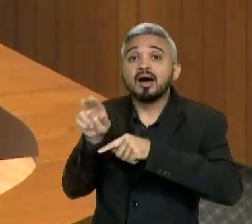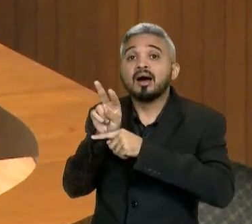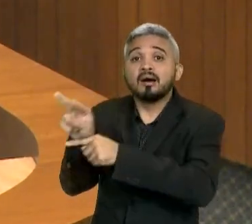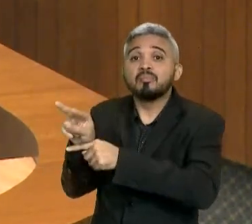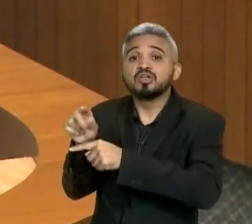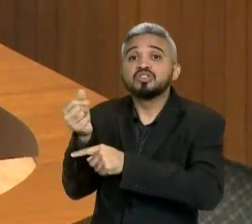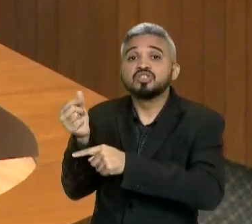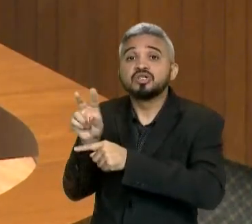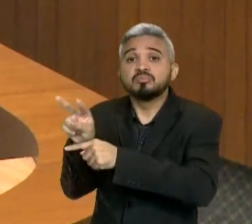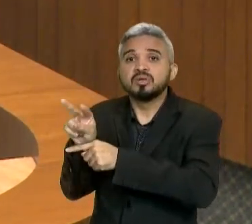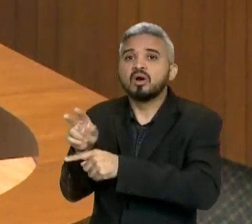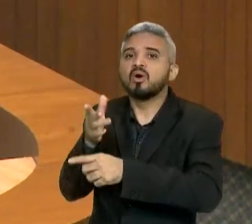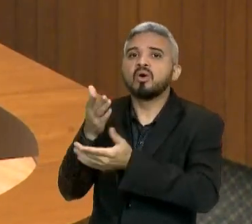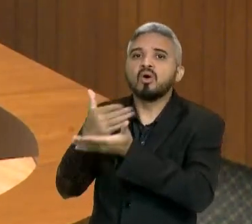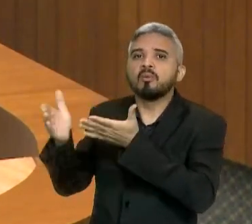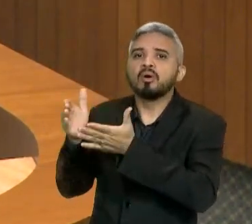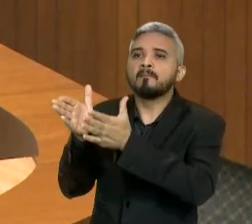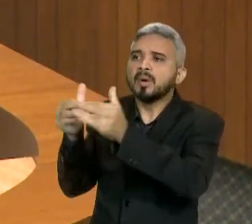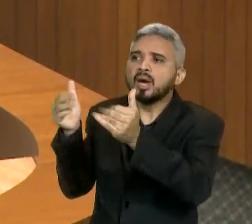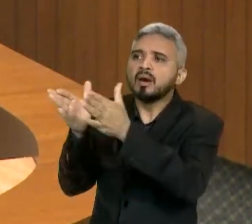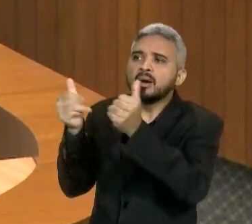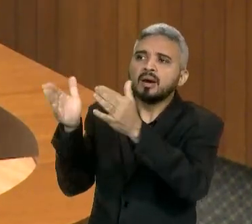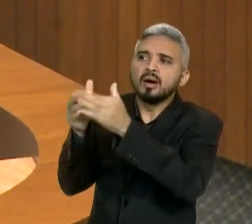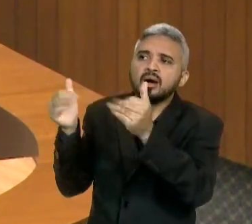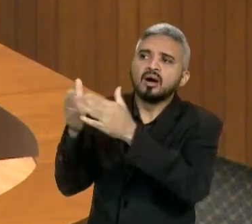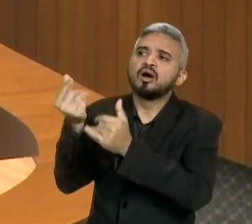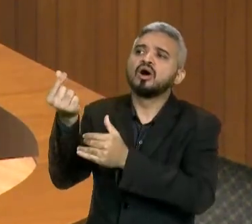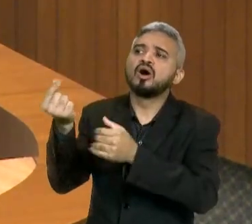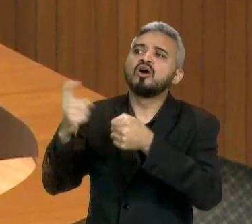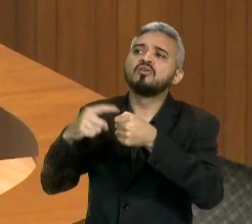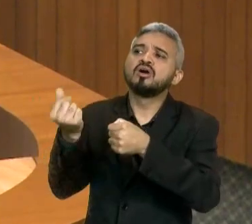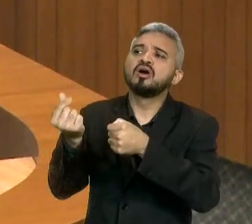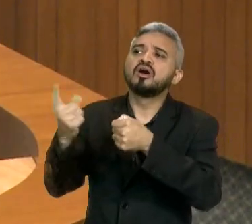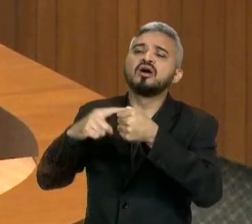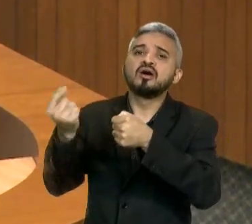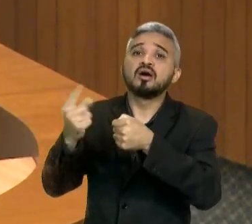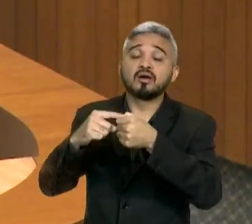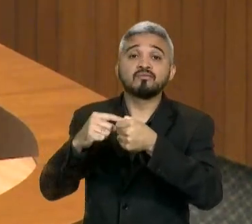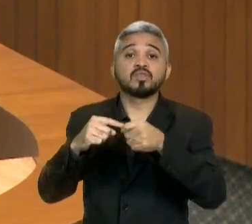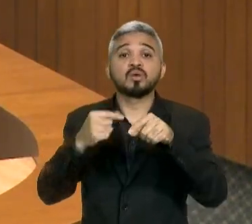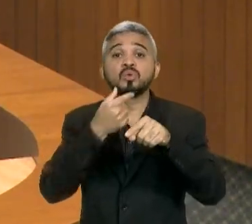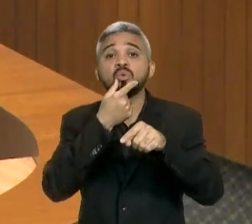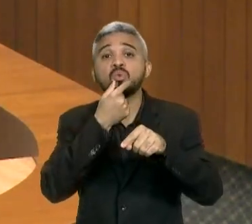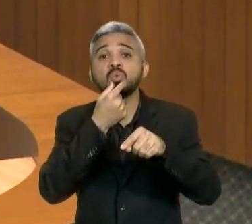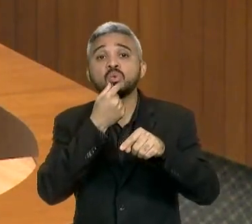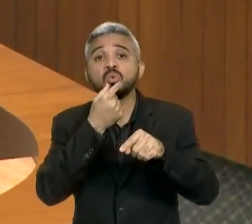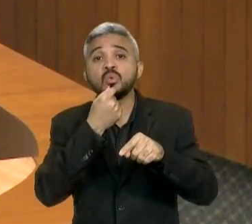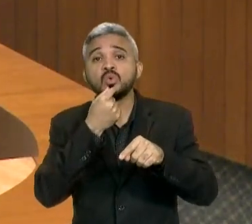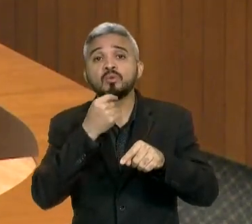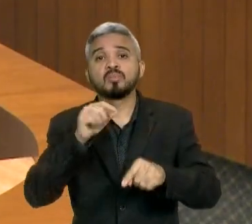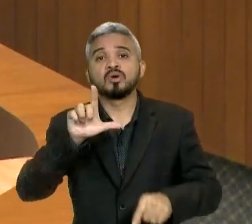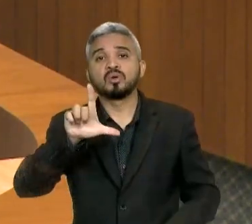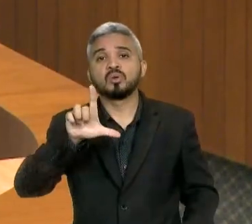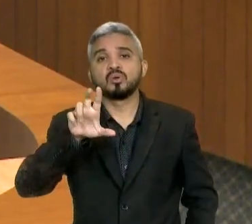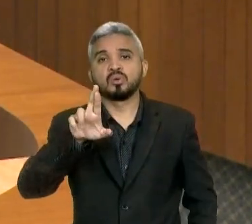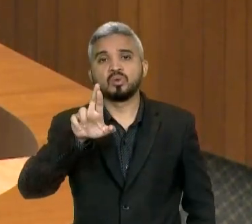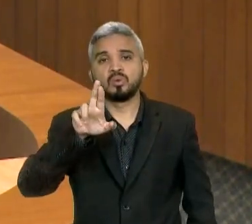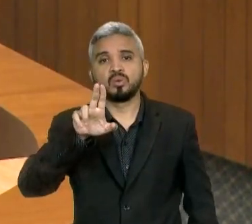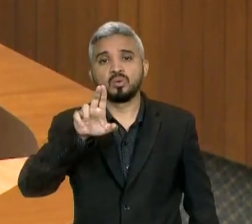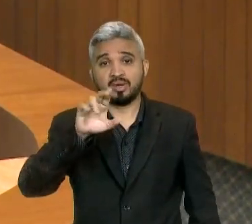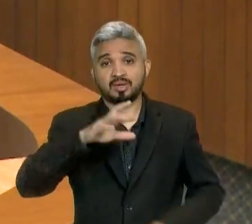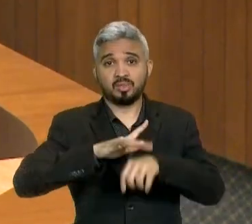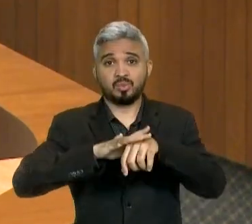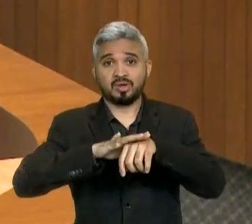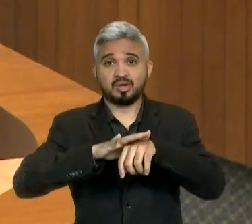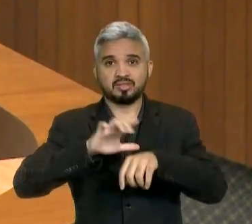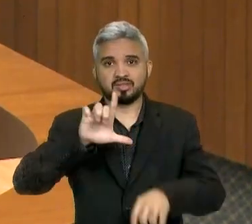evidente compulsão, né, diagnosticada como ludopatia, chegou a tirar a própria vida. Não